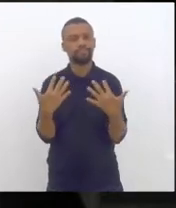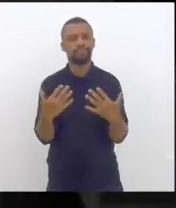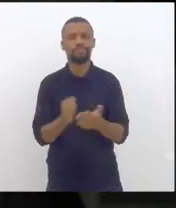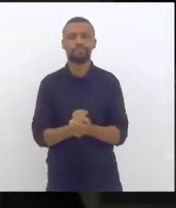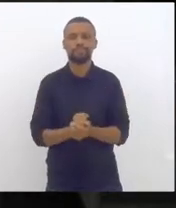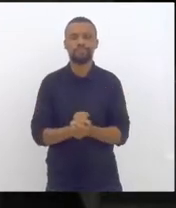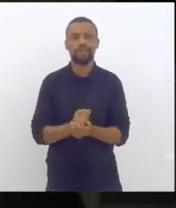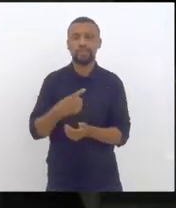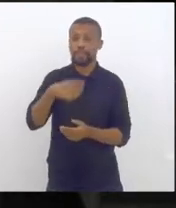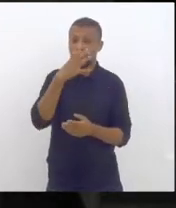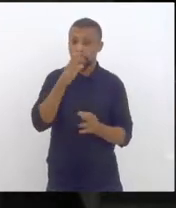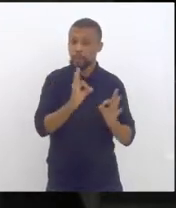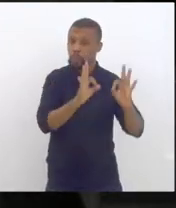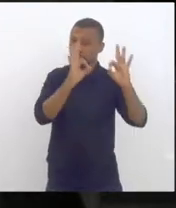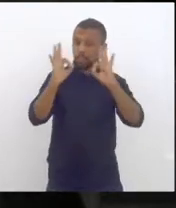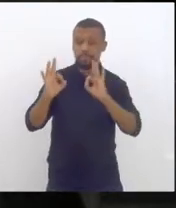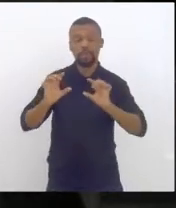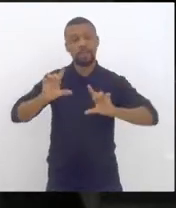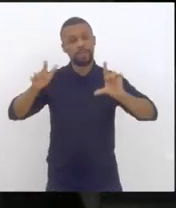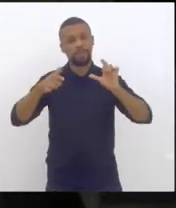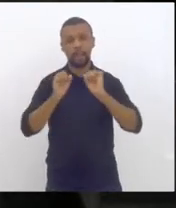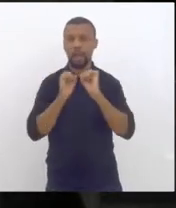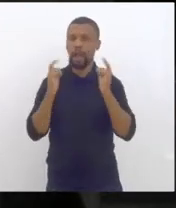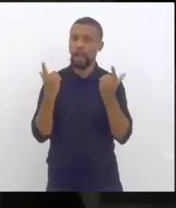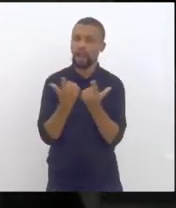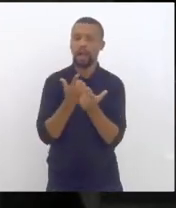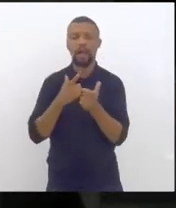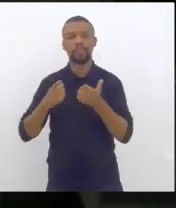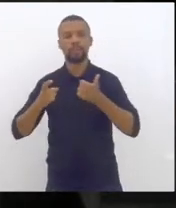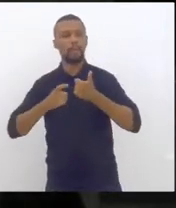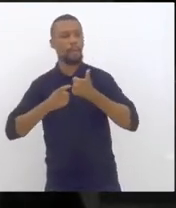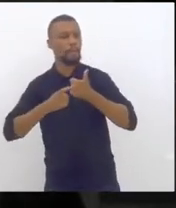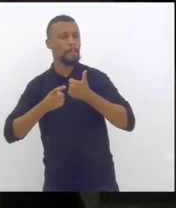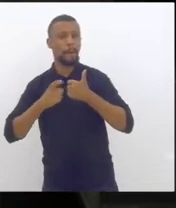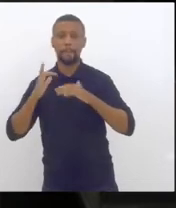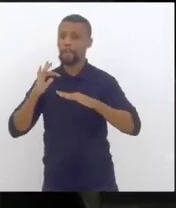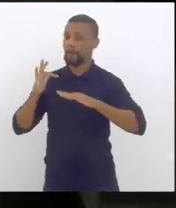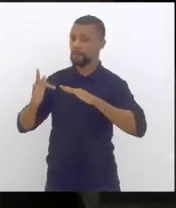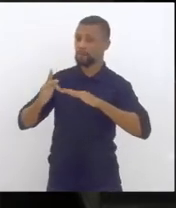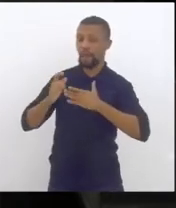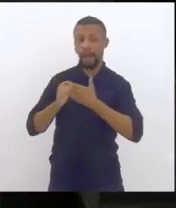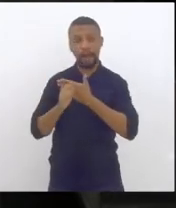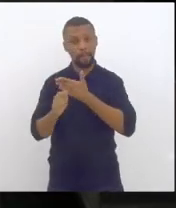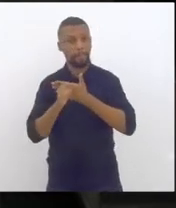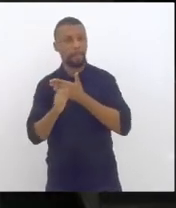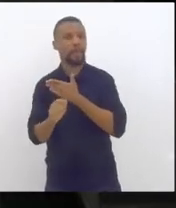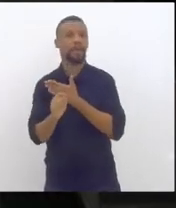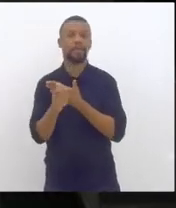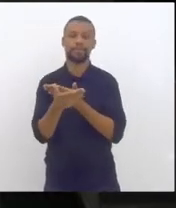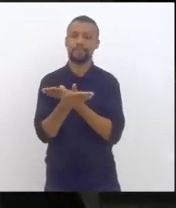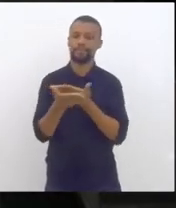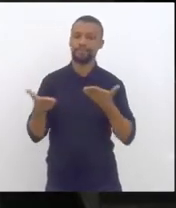cidadãos que nos assistem pela TV alerj nos seguem pelas redes sociais imprensa